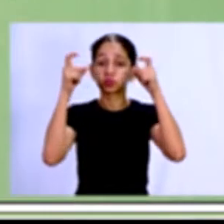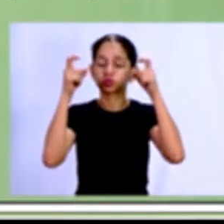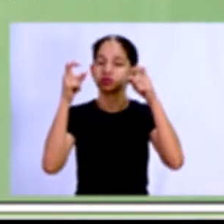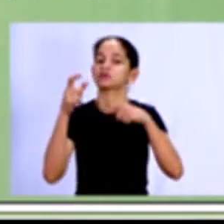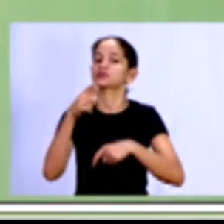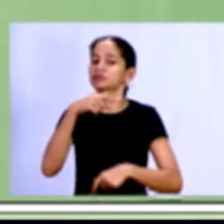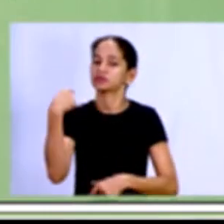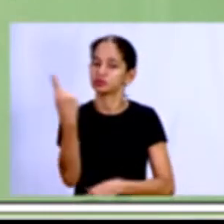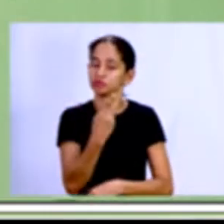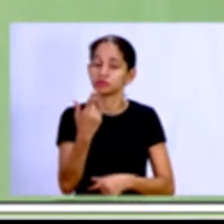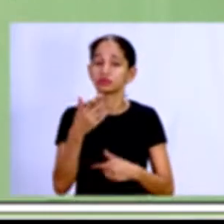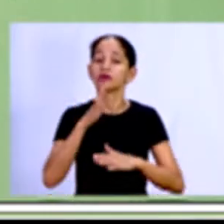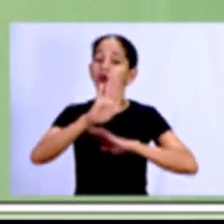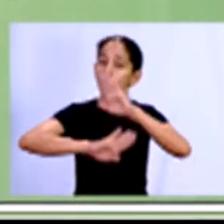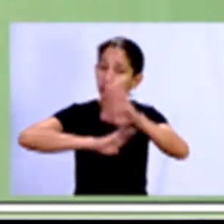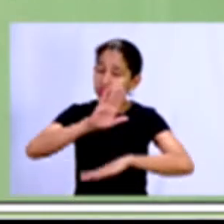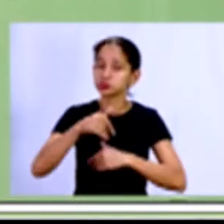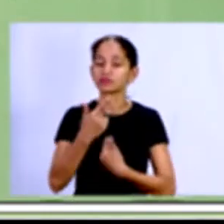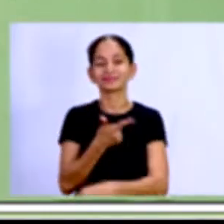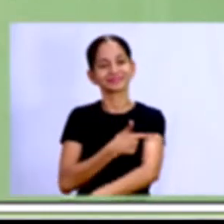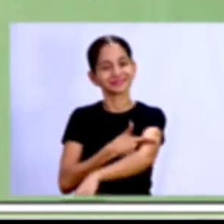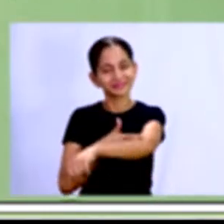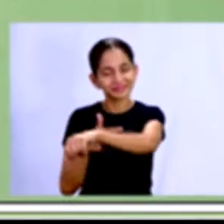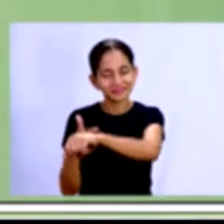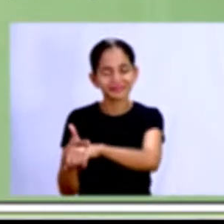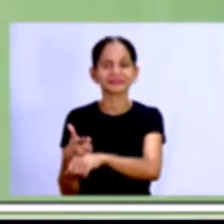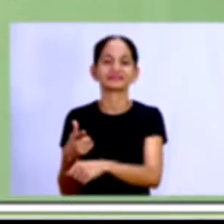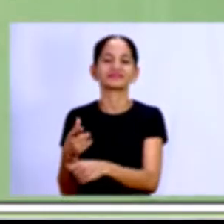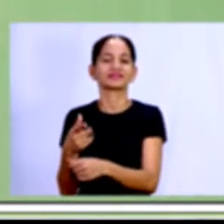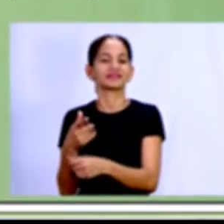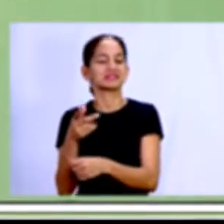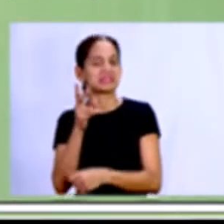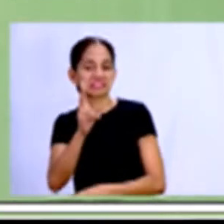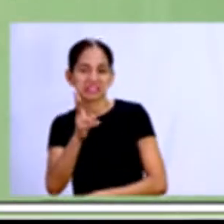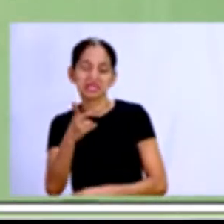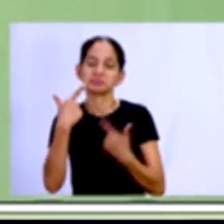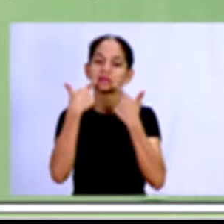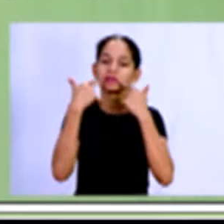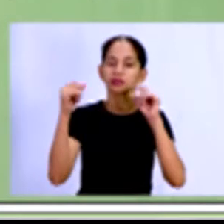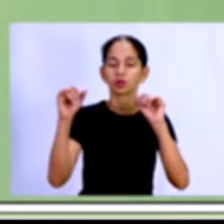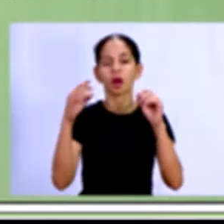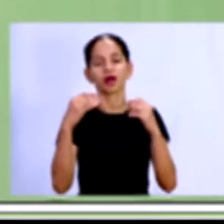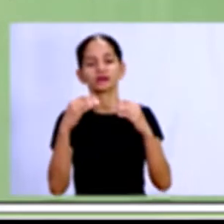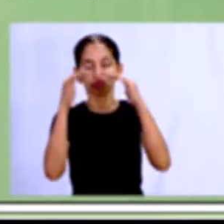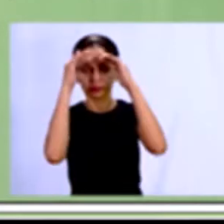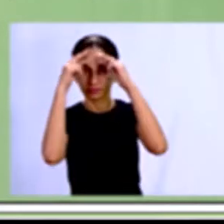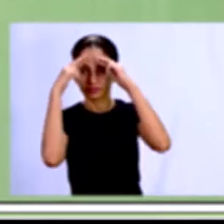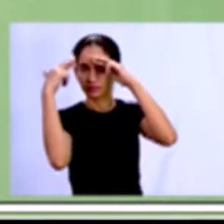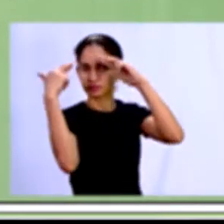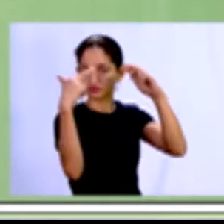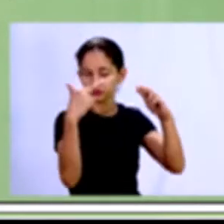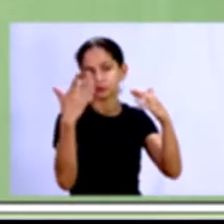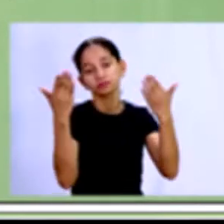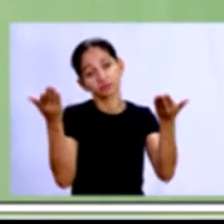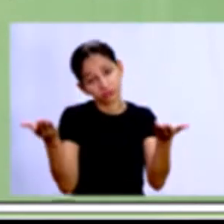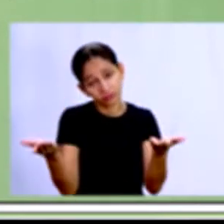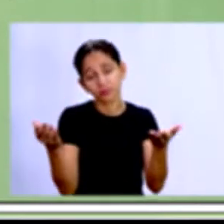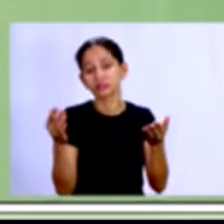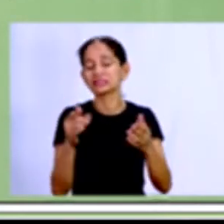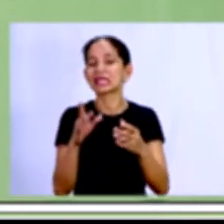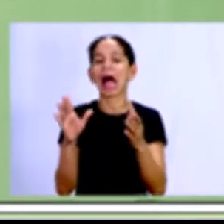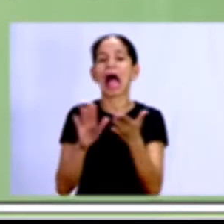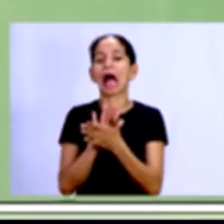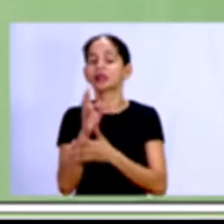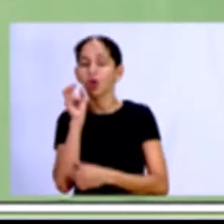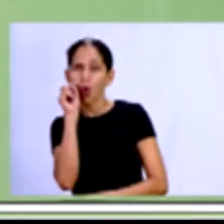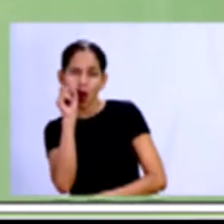isso. Então, você tem que procurar ser cordial, né? Utilizar uma linguagem adequada, ter esse cuidado de não